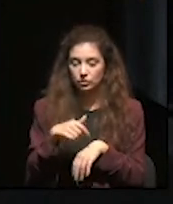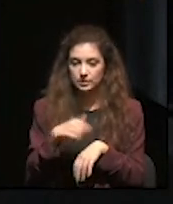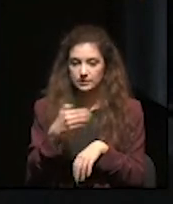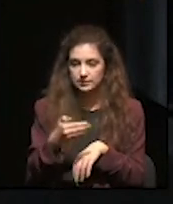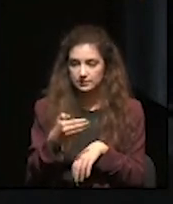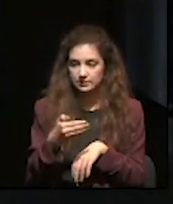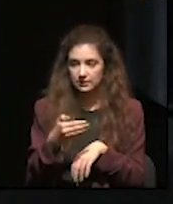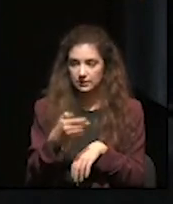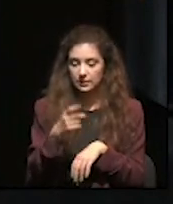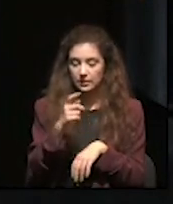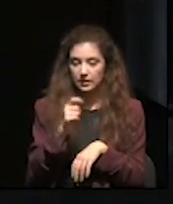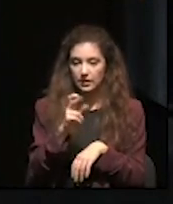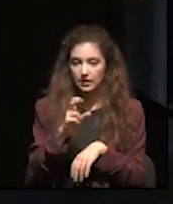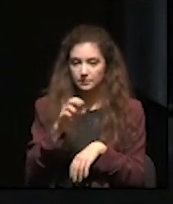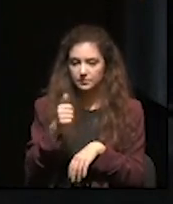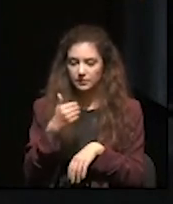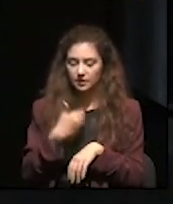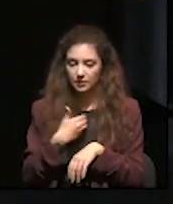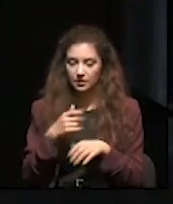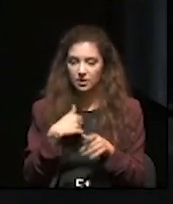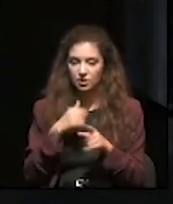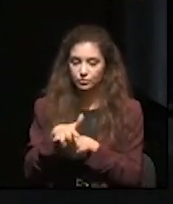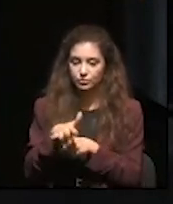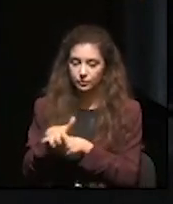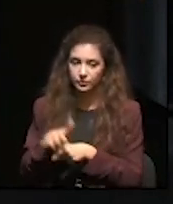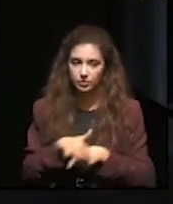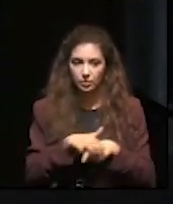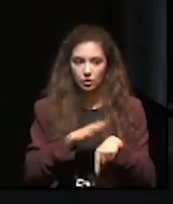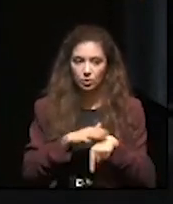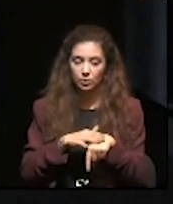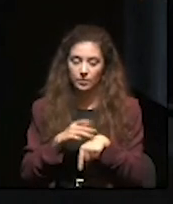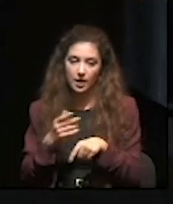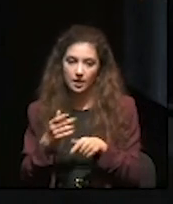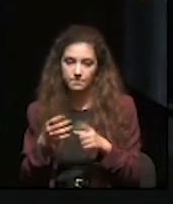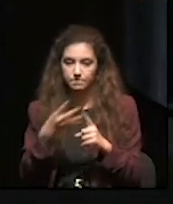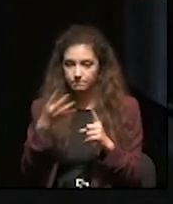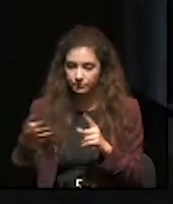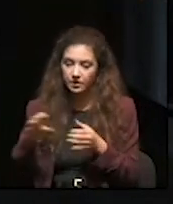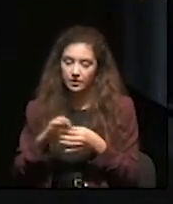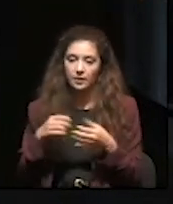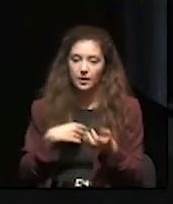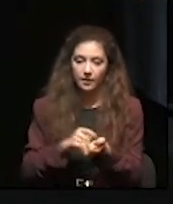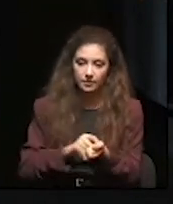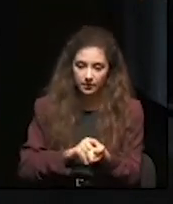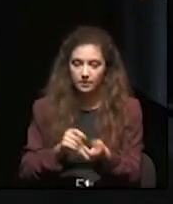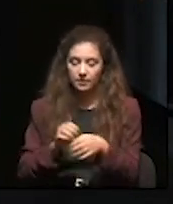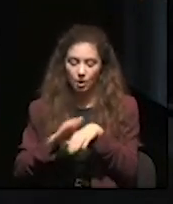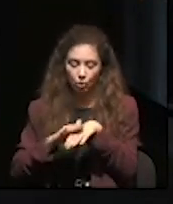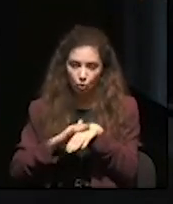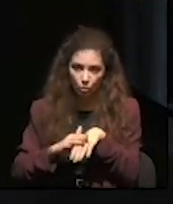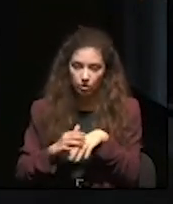de antena do partido ERGT. Mensagem que discrimina pessoas pela sua orientação sexual, etnia, religião e cor da